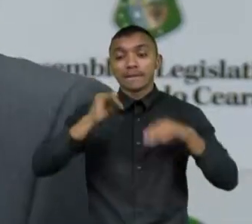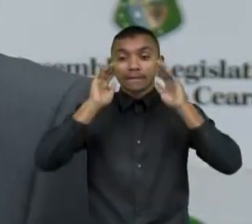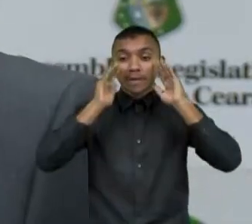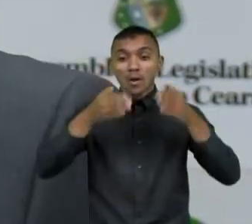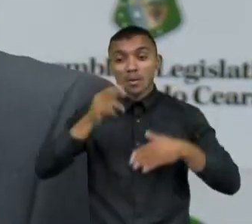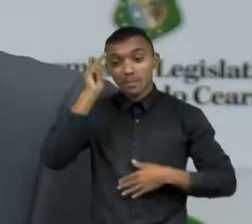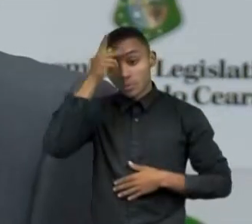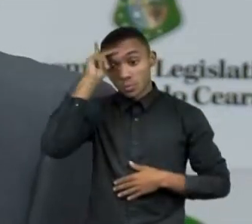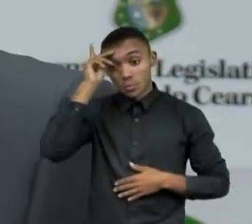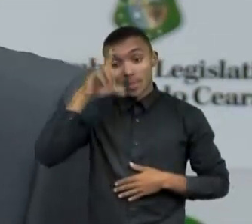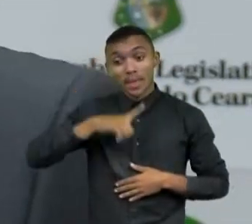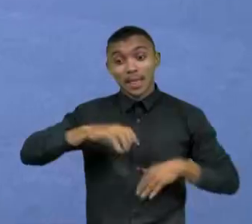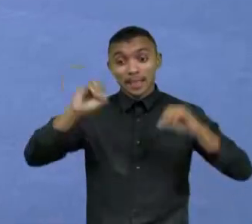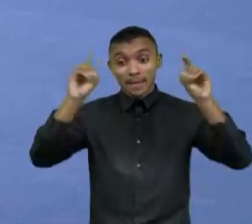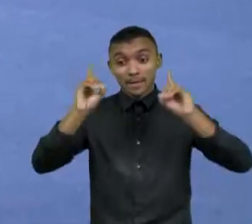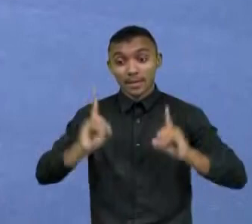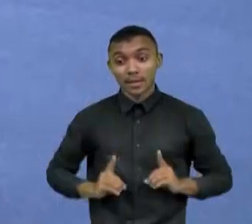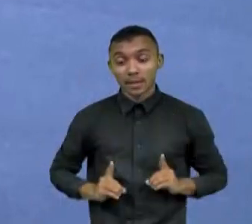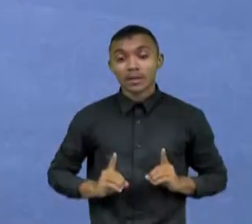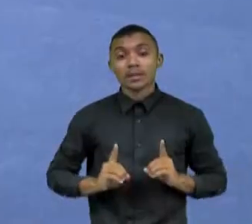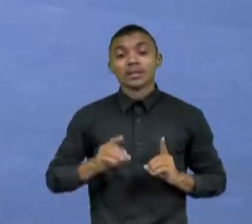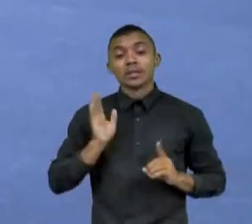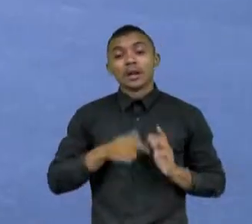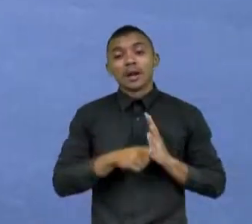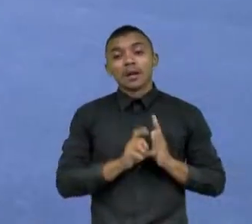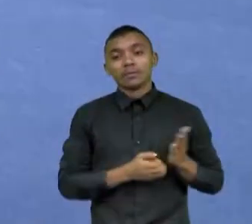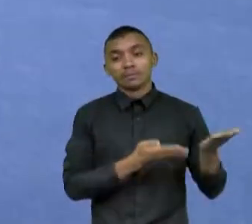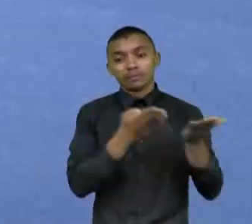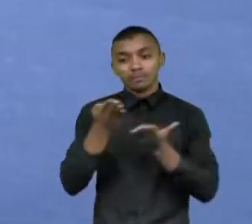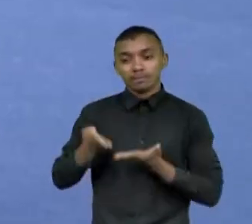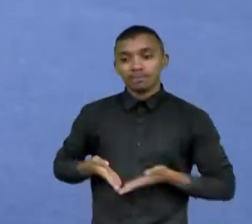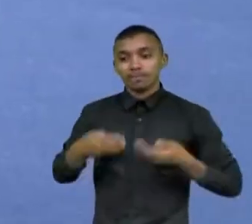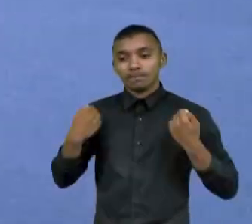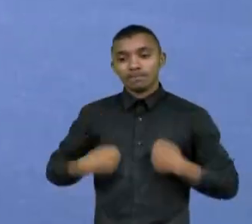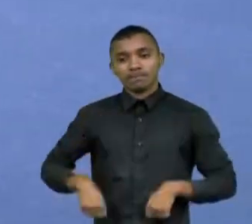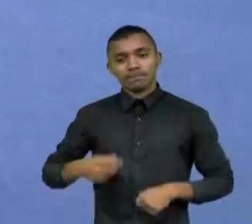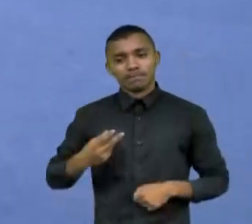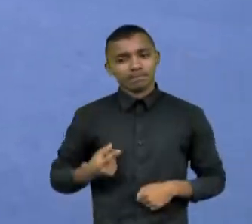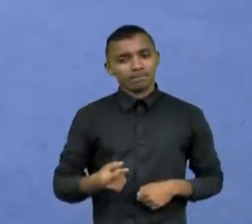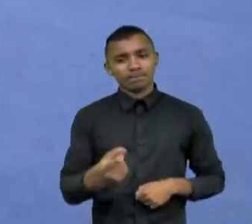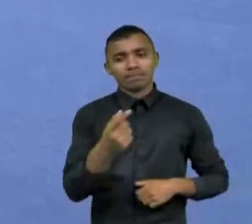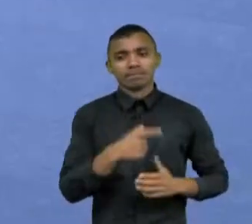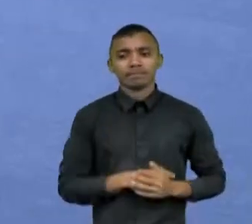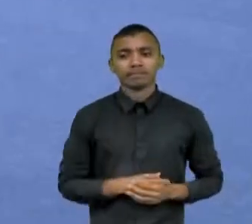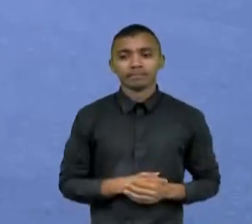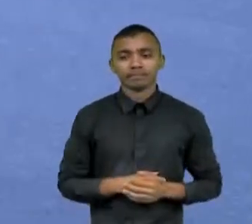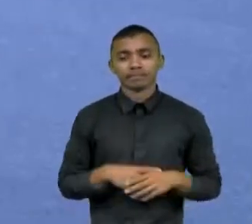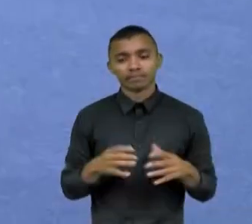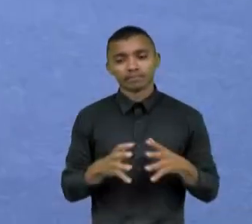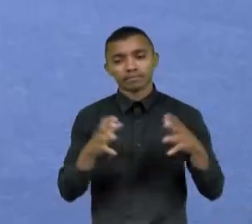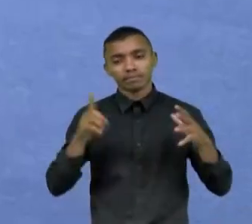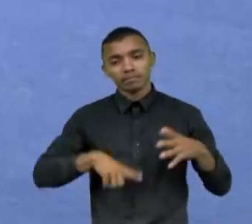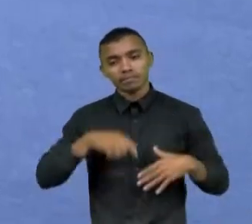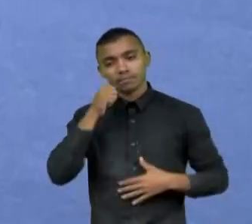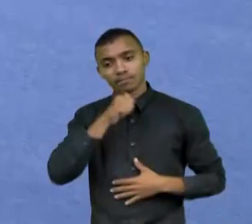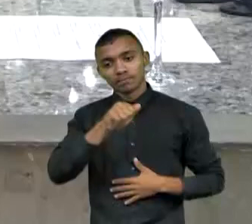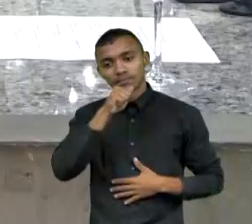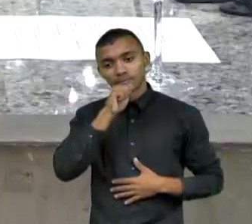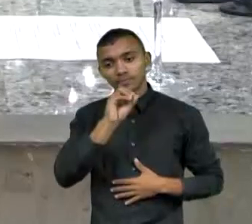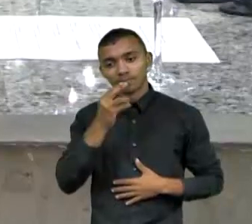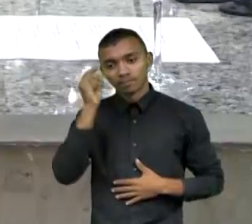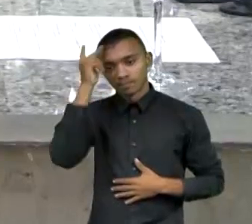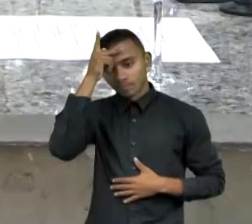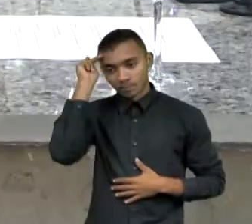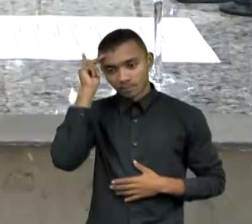por pessoas com deficiência cujo tratamento demande tempo integral. Muitos são mães, pais ou